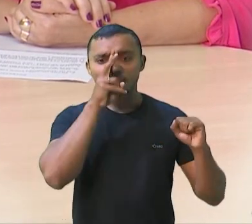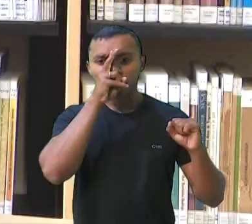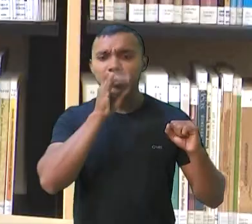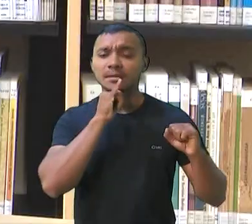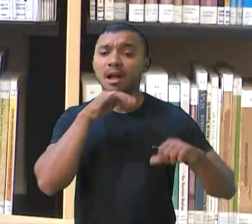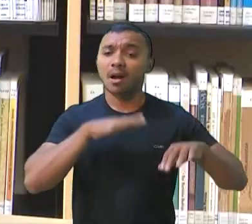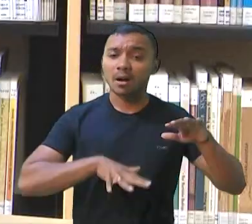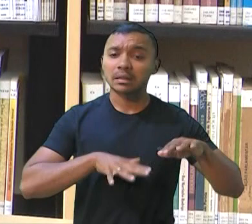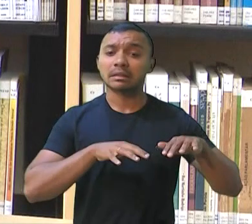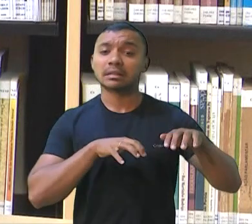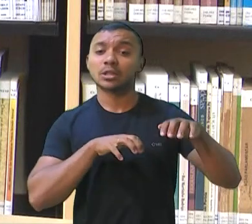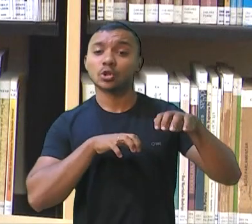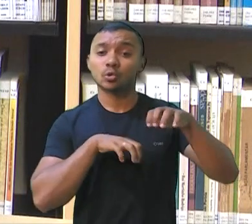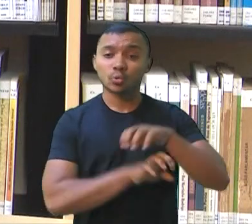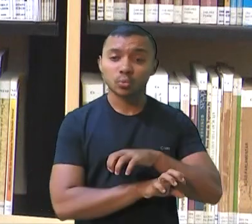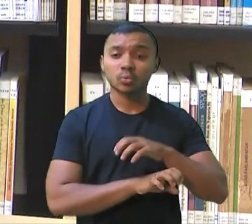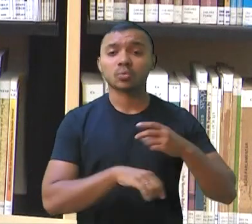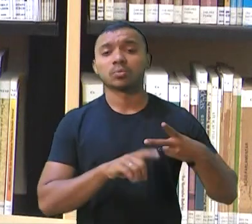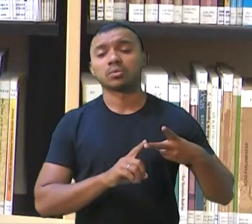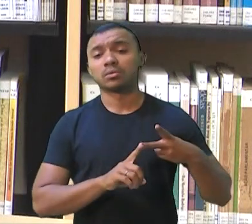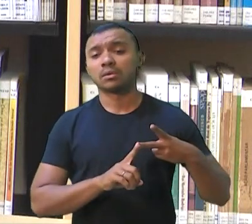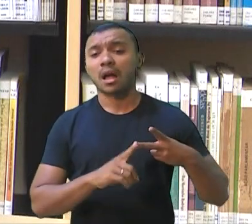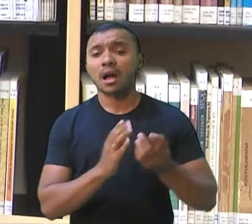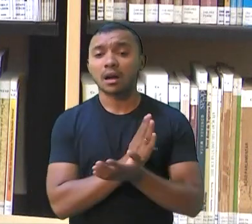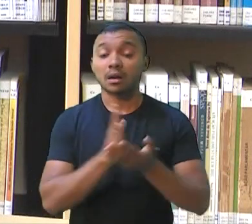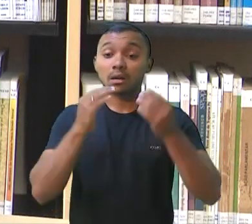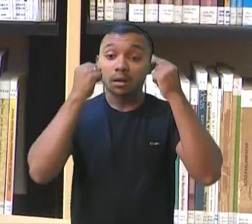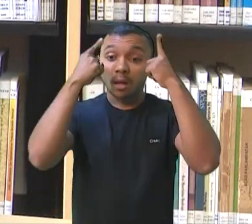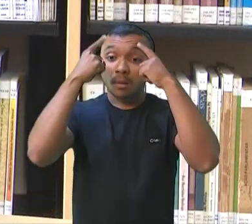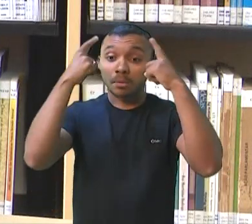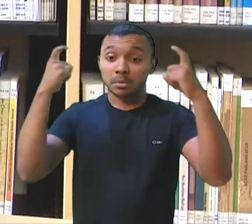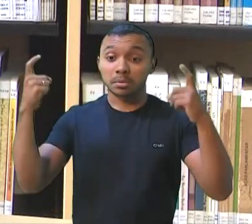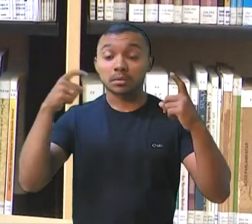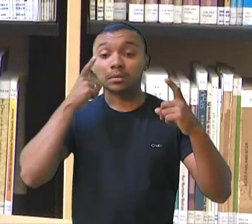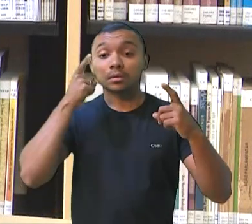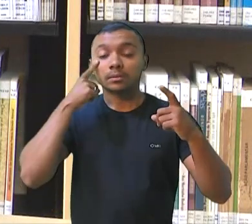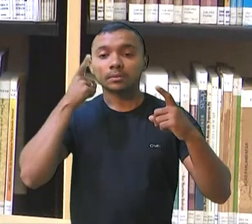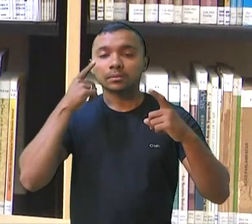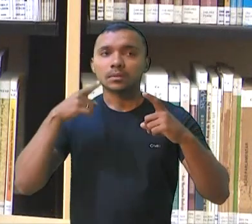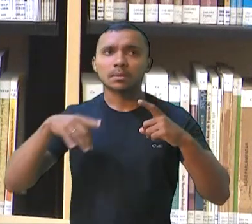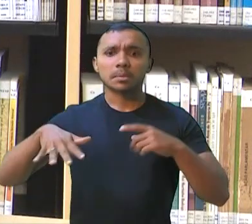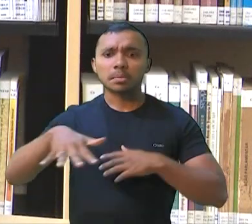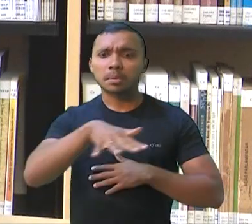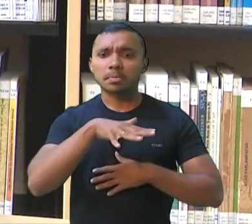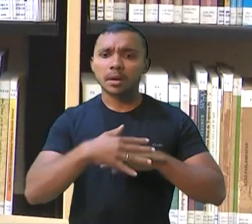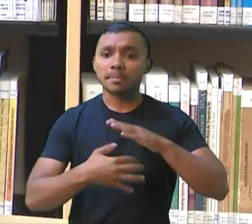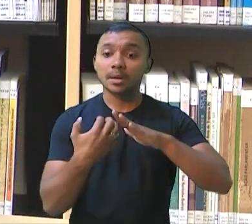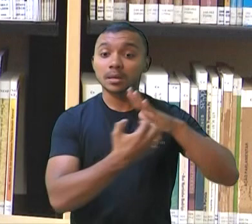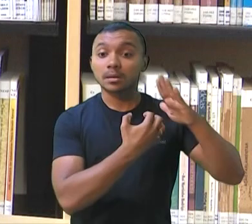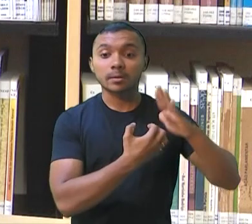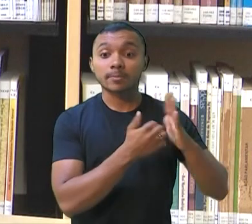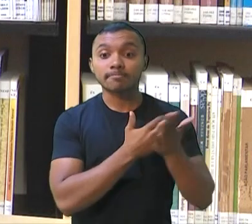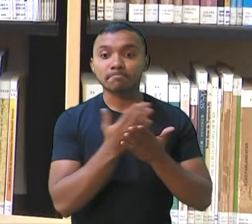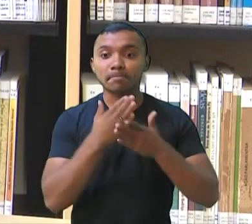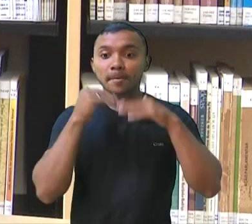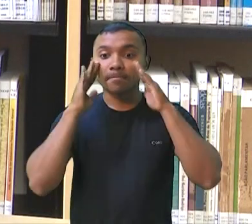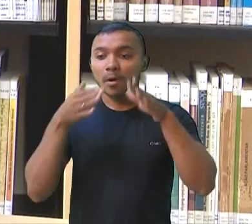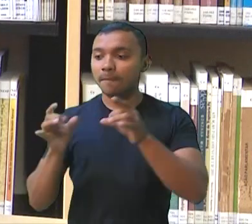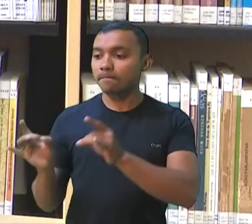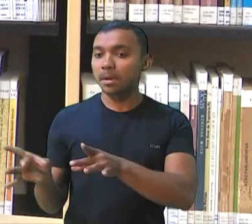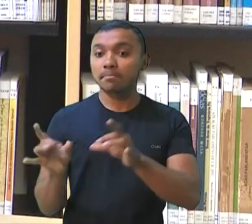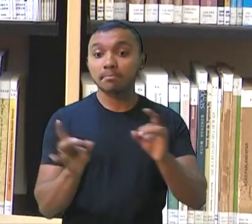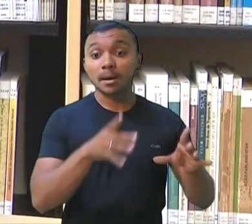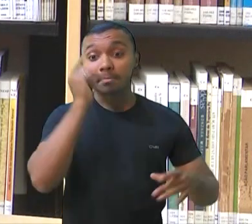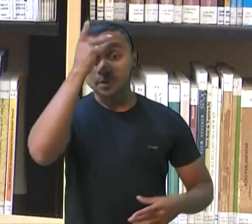estupro, quadrinhos mais violentos, né? Então o mercado ele começa a ficar muito adulto. Mas essa história da